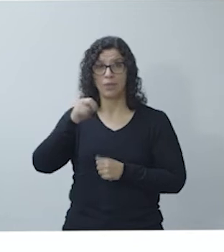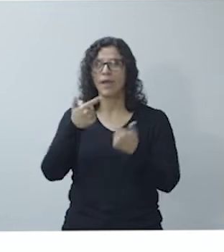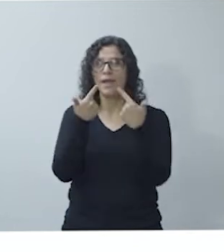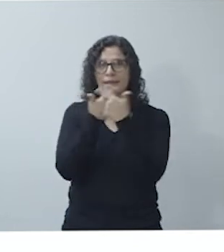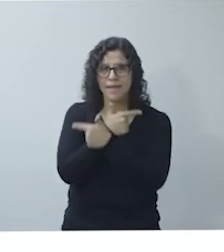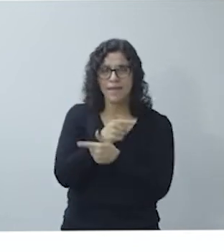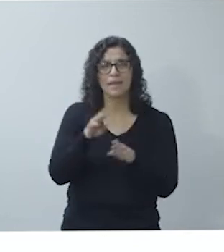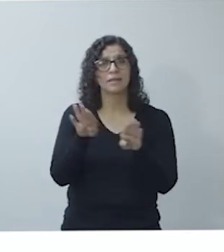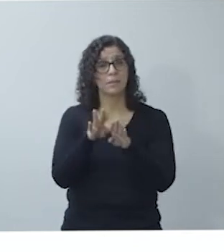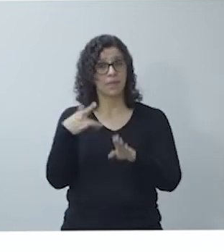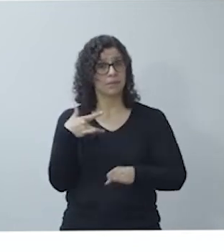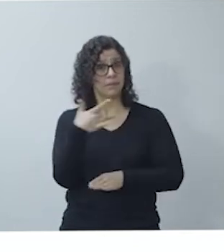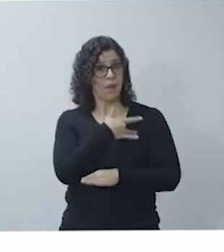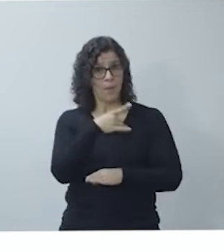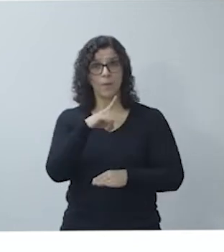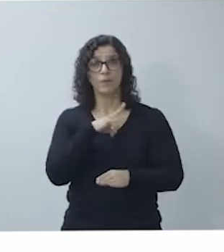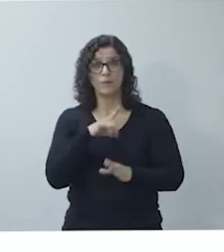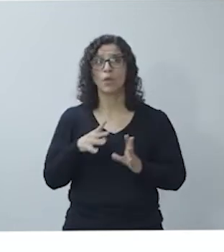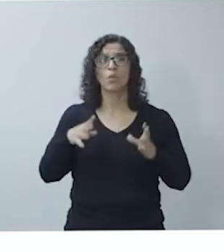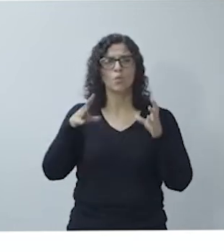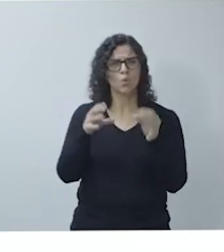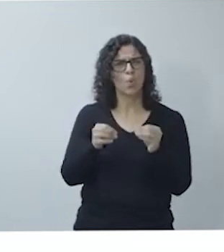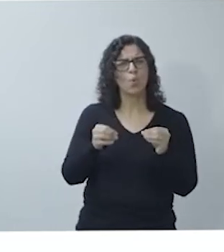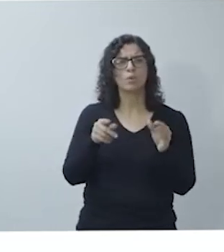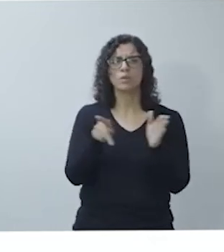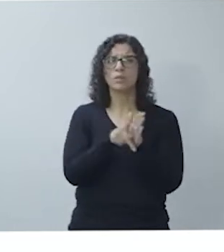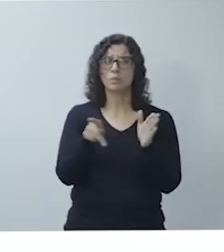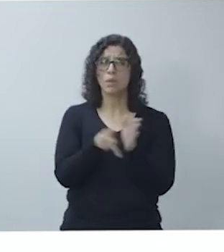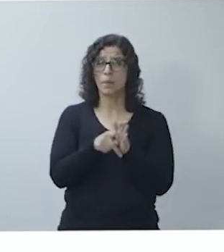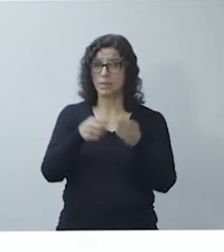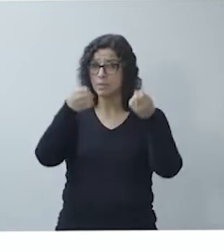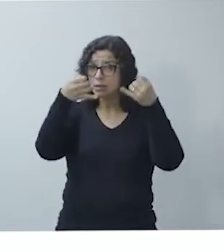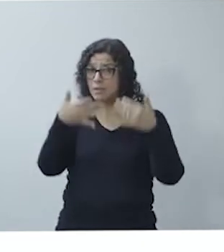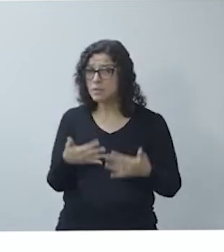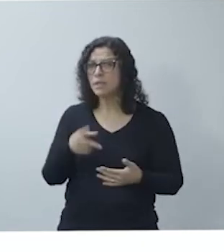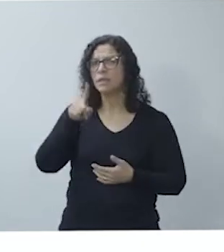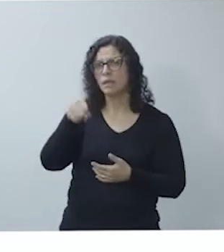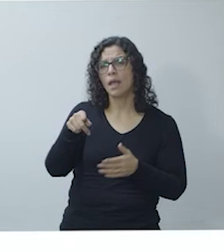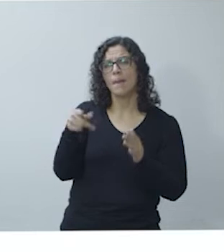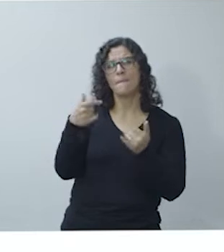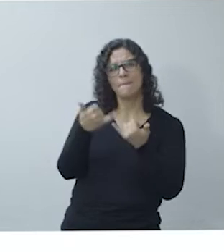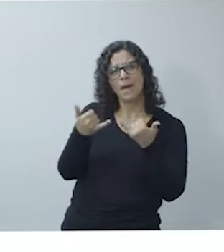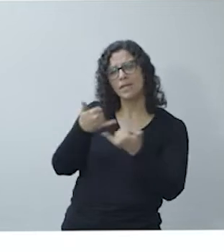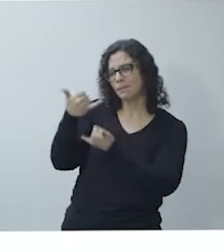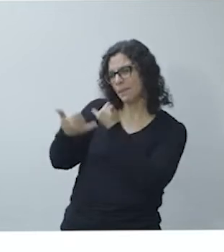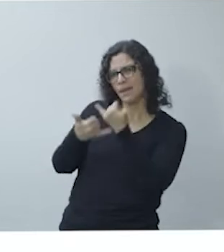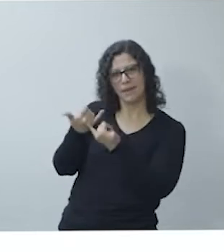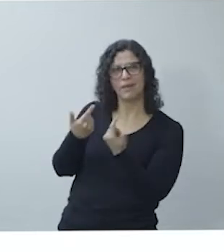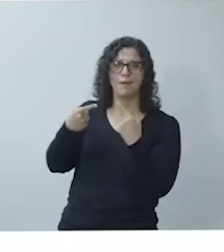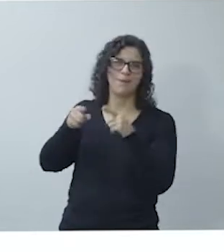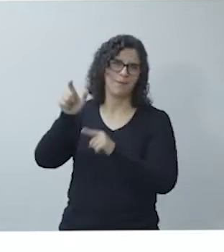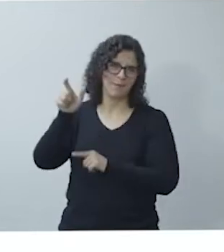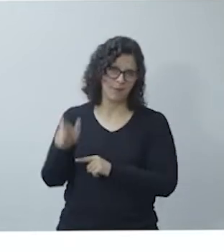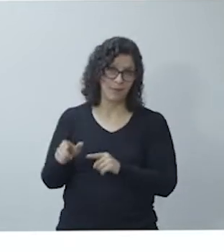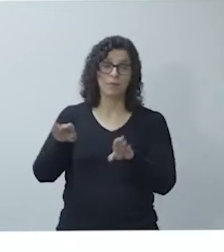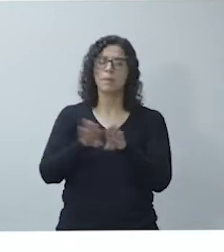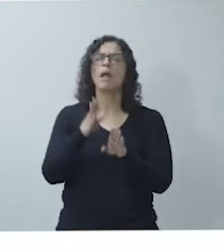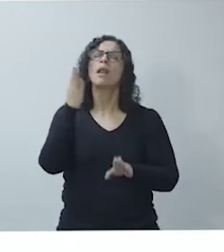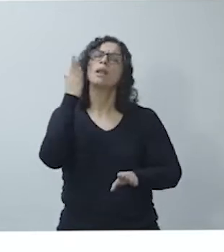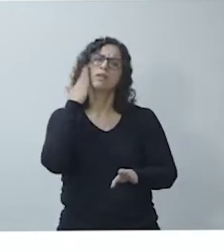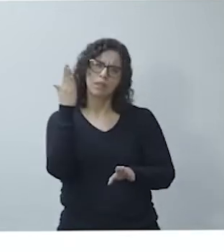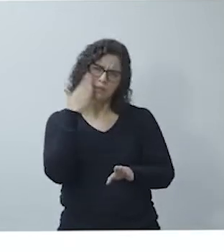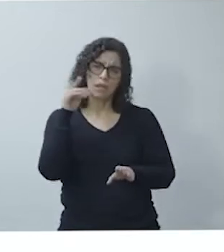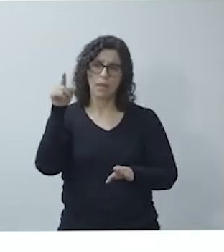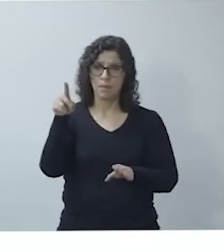Antenor tinha saúde. Todas aquelas desditas eram para ele brincadeira. Estava convencido